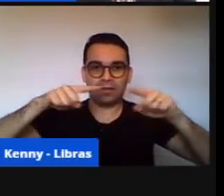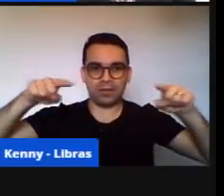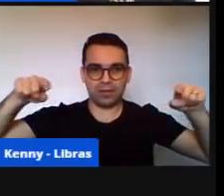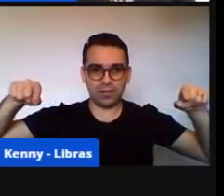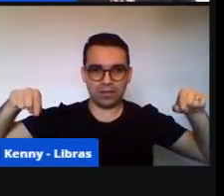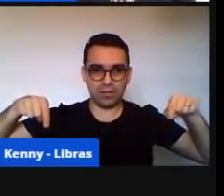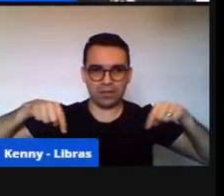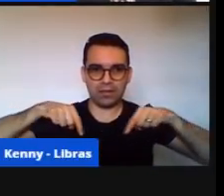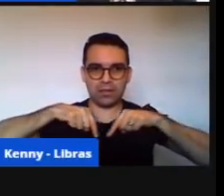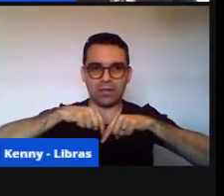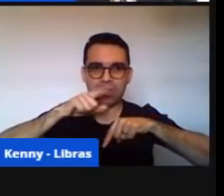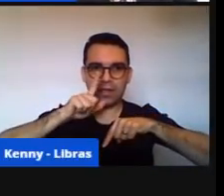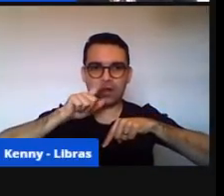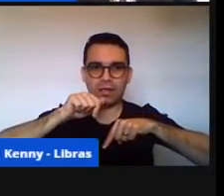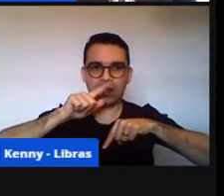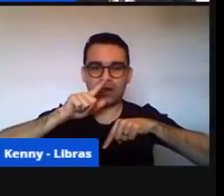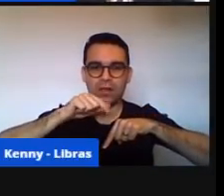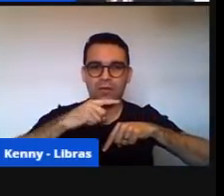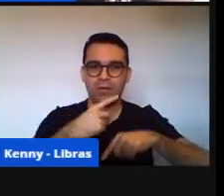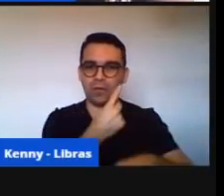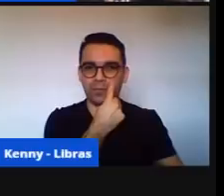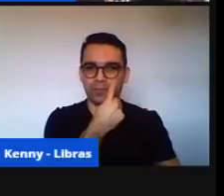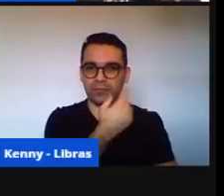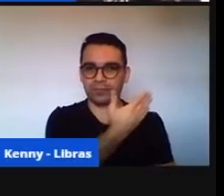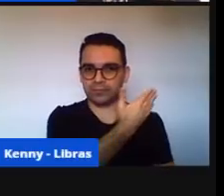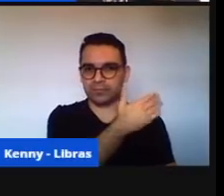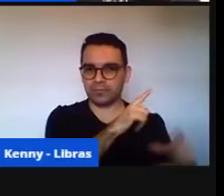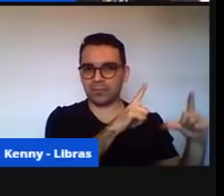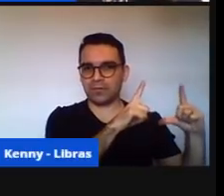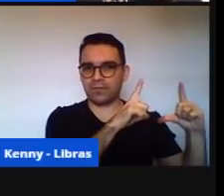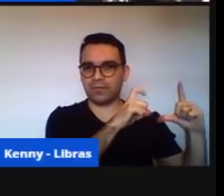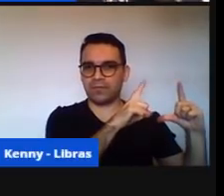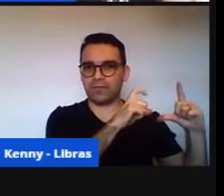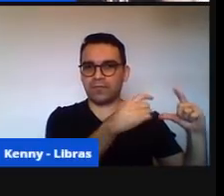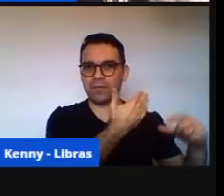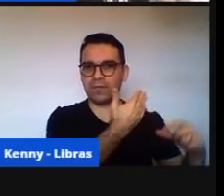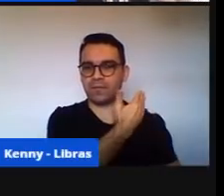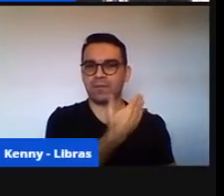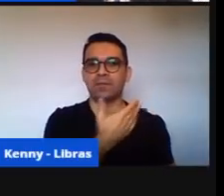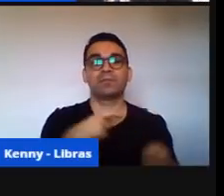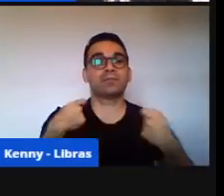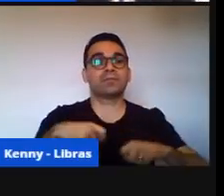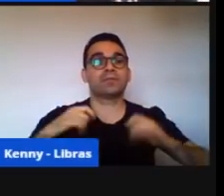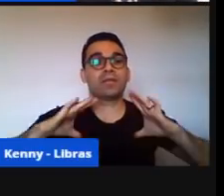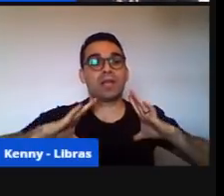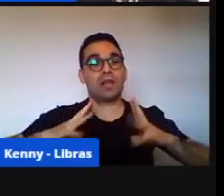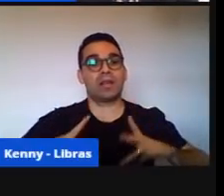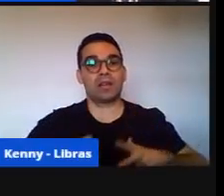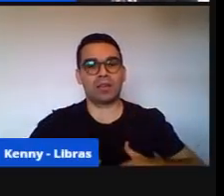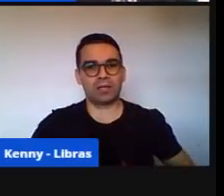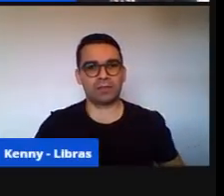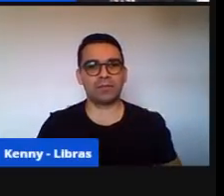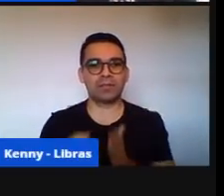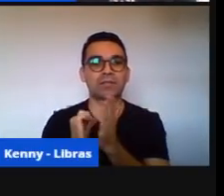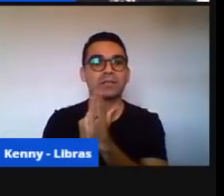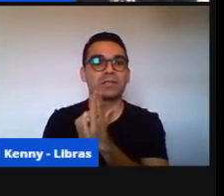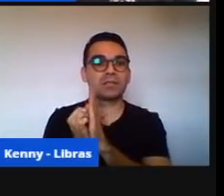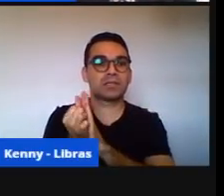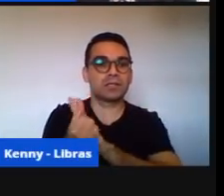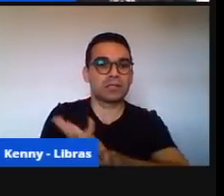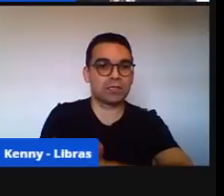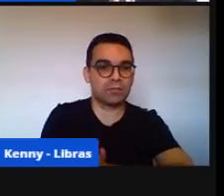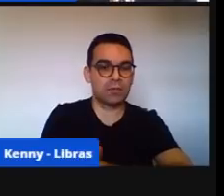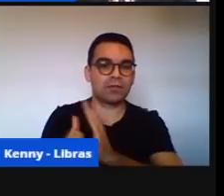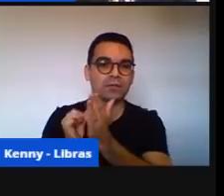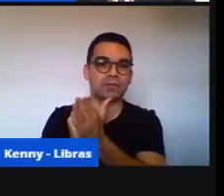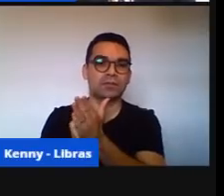o certificado dessa limpeza deve ficar em local de fácil acesso, caso alguém queira, né, saber se essa